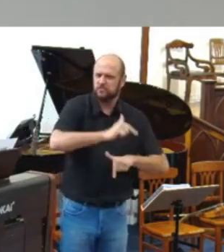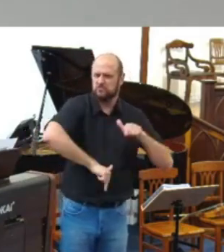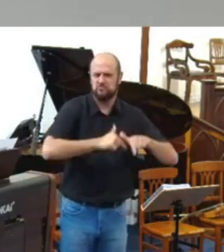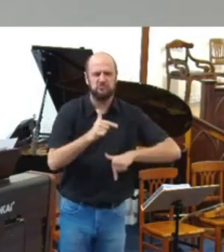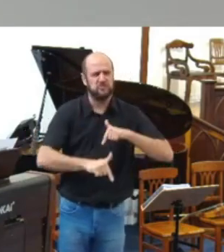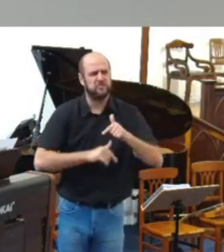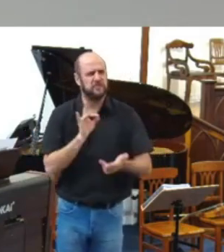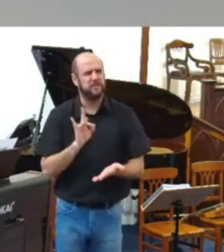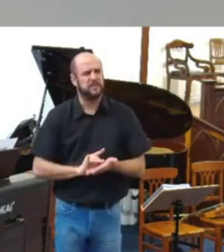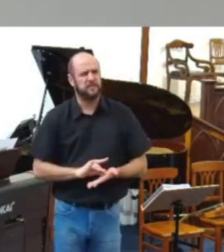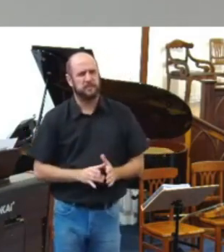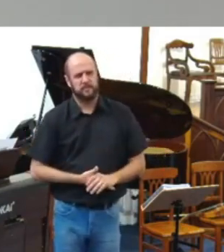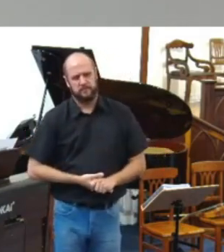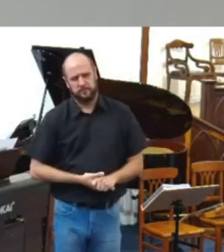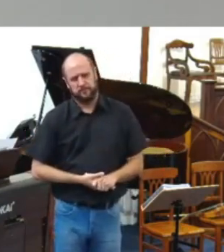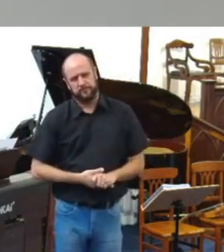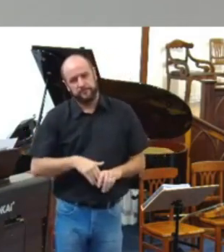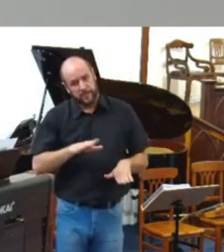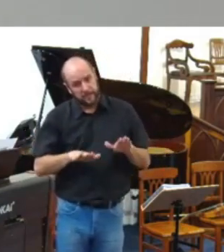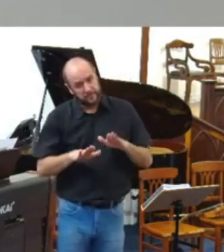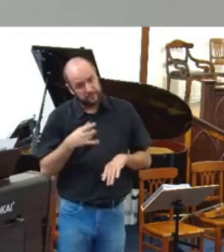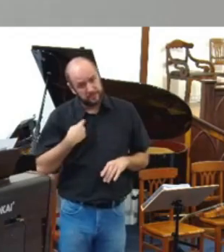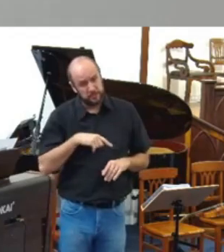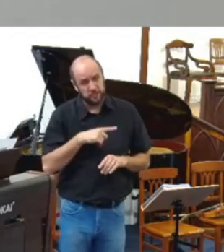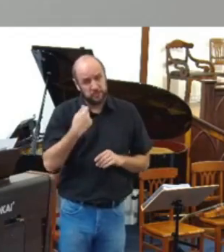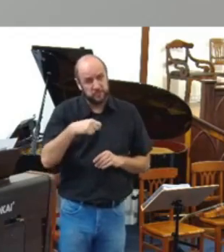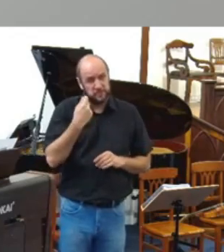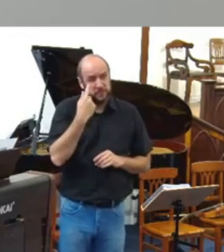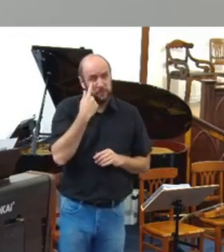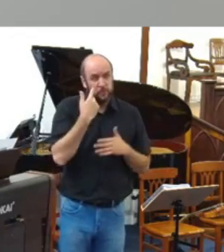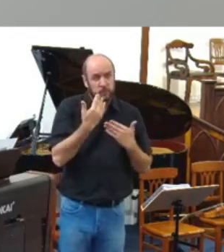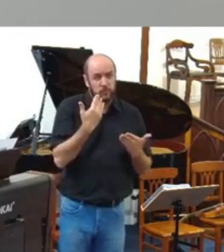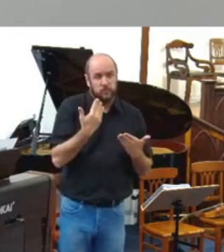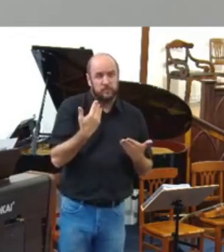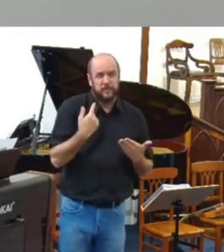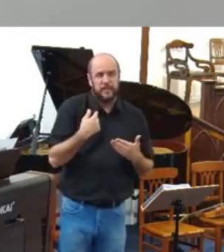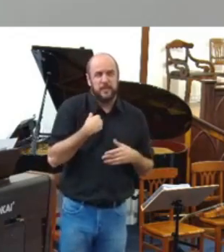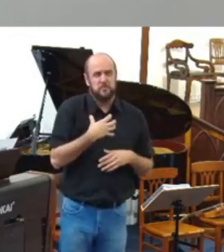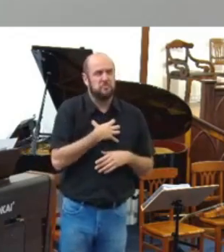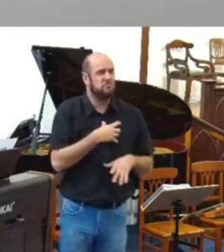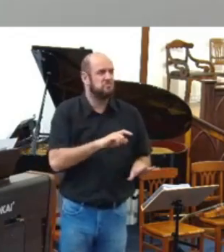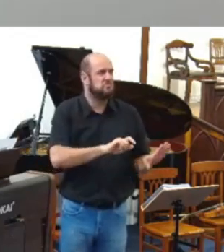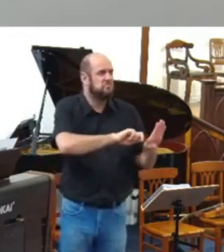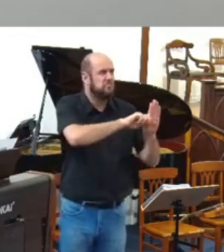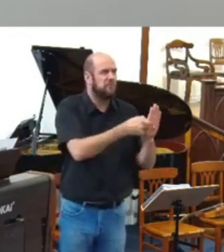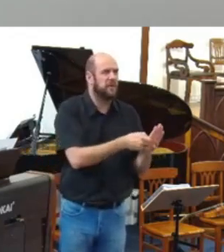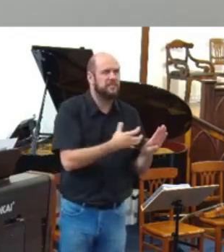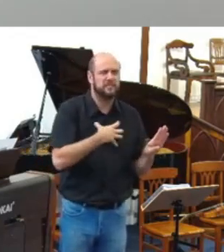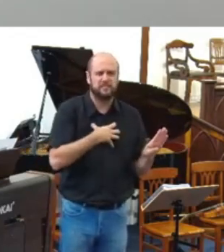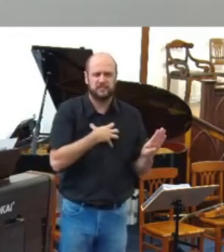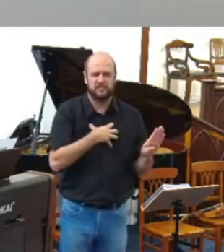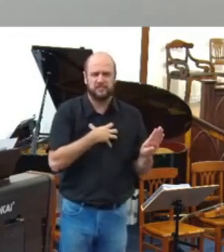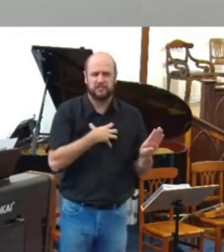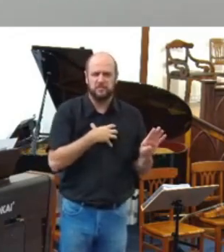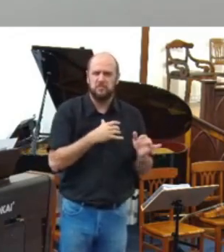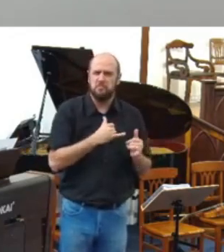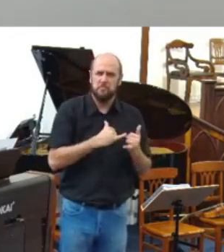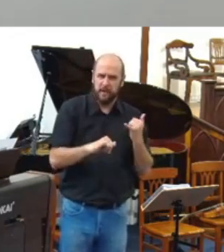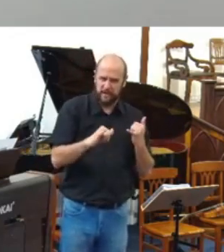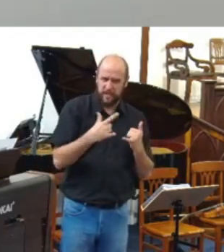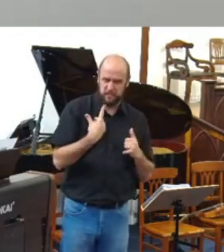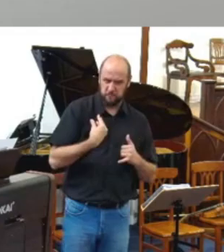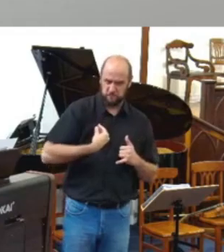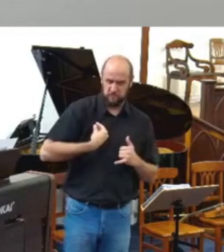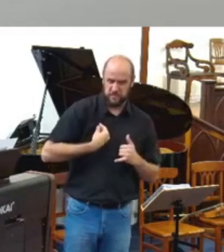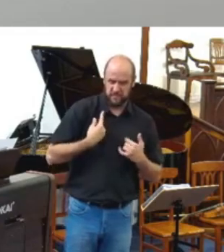dias. De vez em quando a gente precisa se perguntar: onde eu estou trancado? Será que essa fechadura